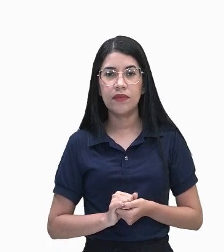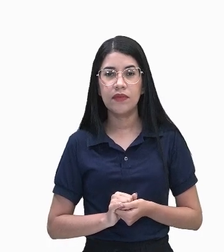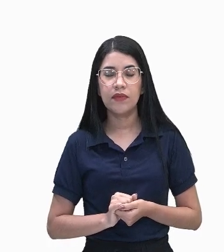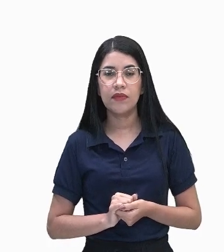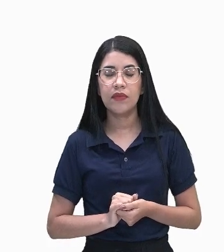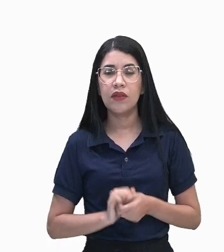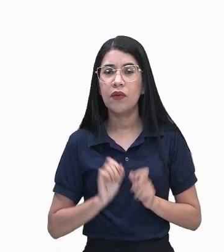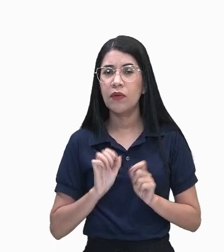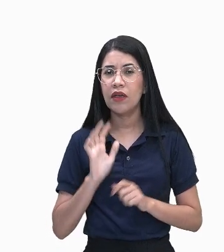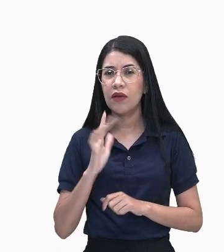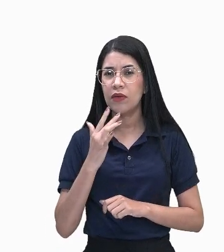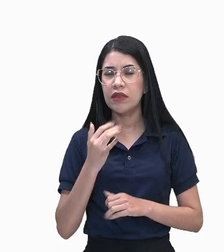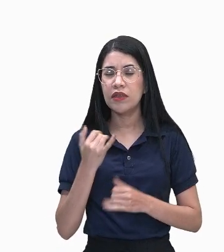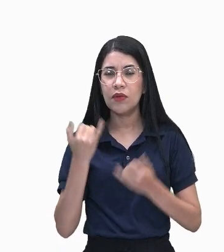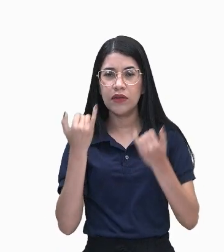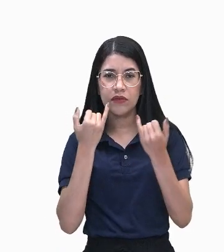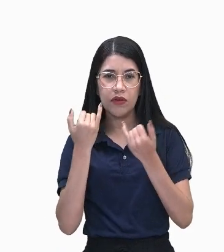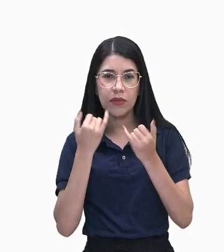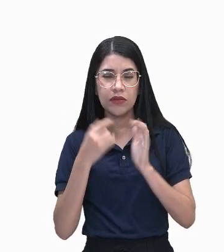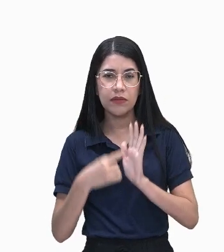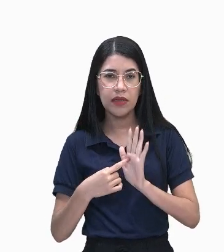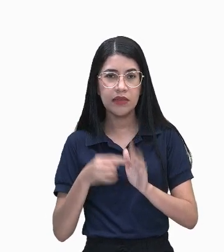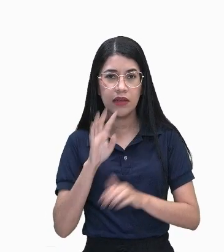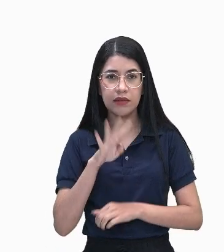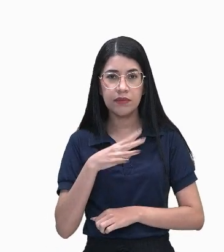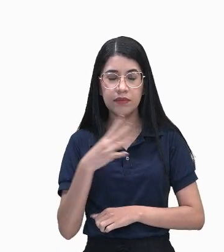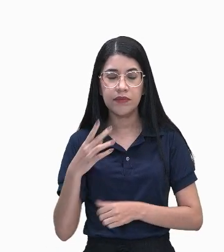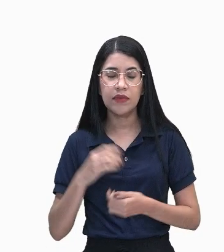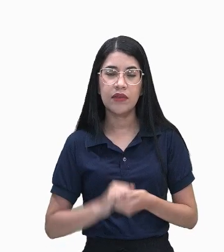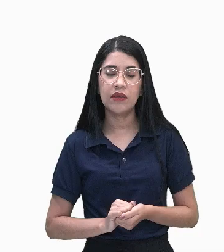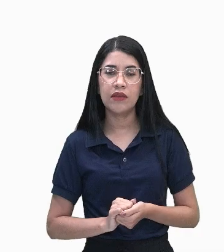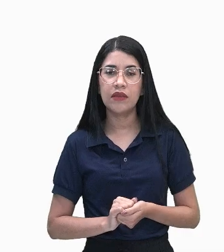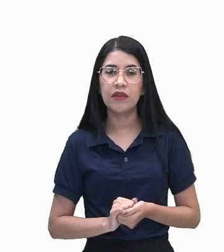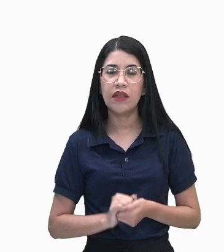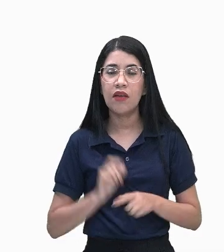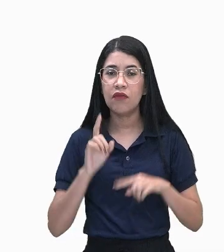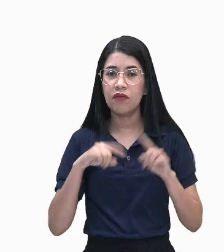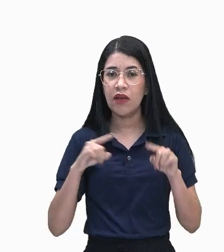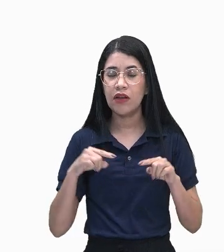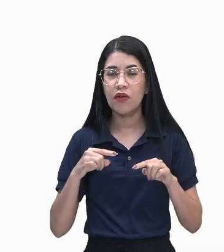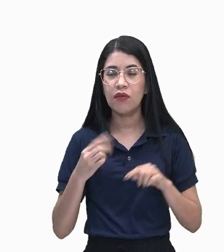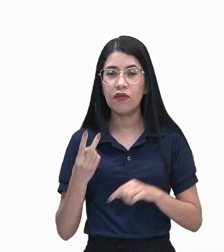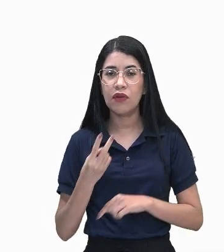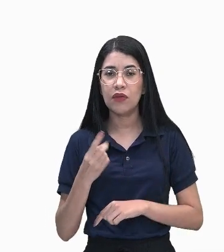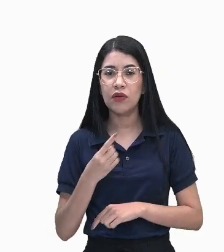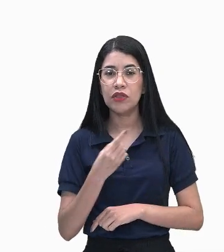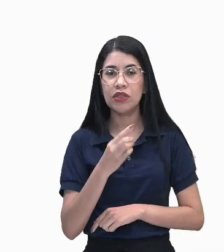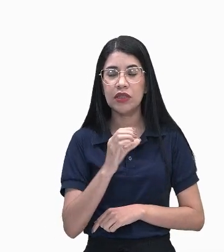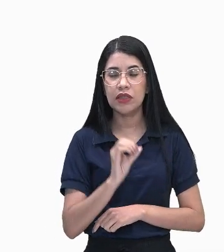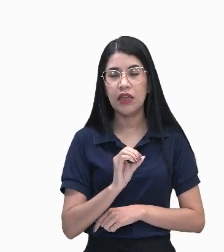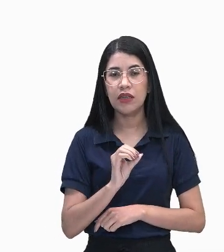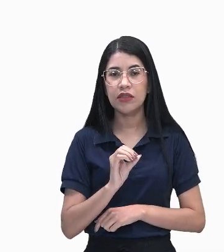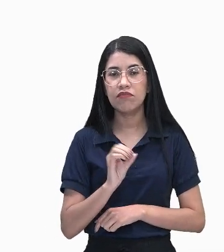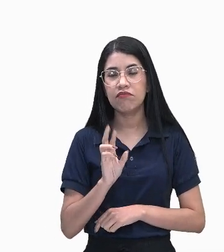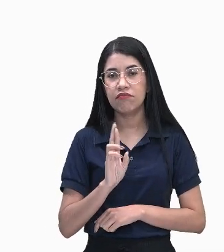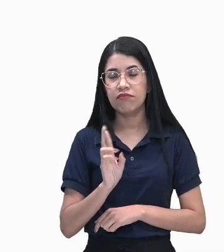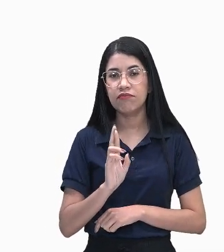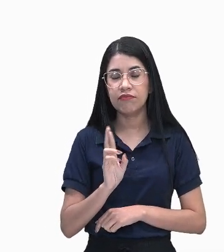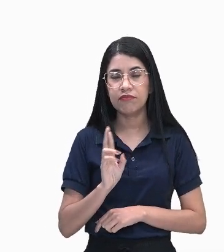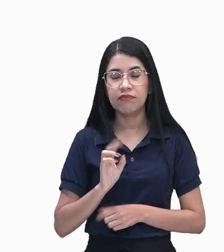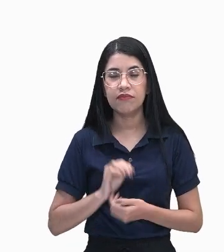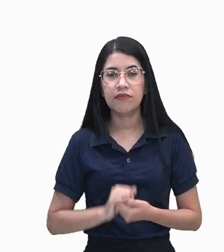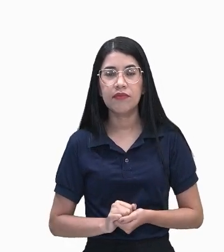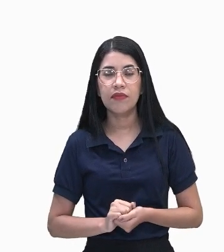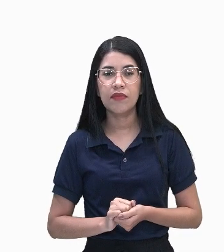que aconteceu nos dados fornecidos? A variação, pessoal, foi de R$10. Olha só, variou de R$ 7,50 para R$ 17,50. Então, variou em